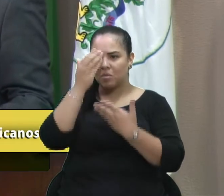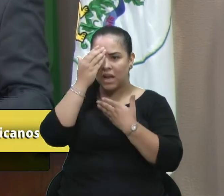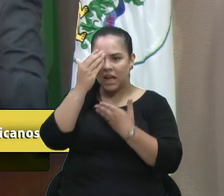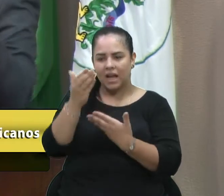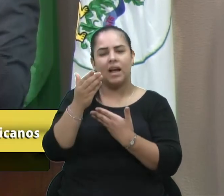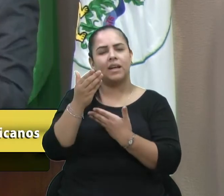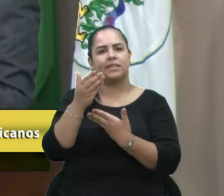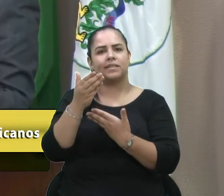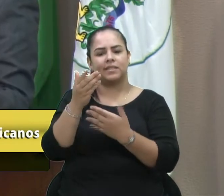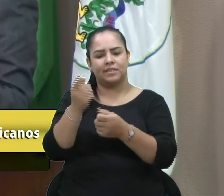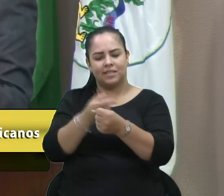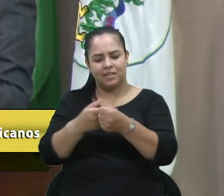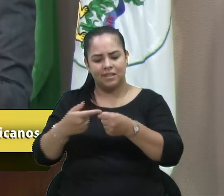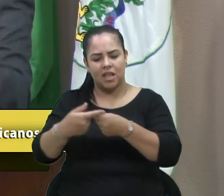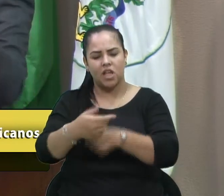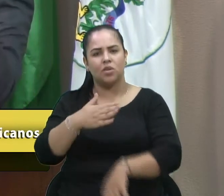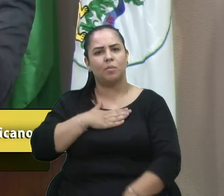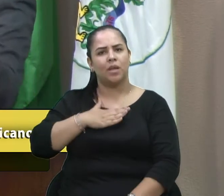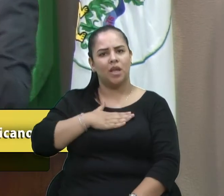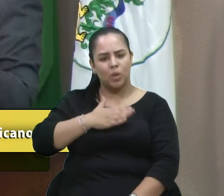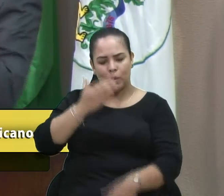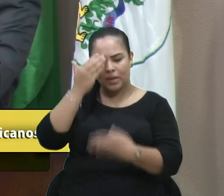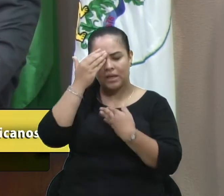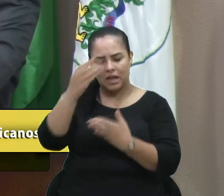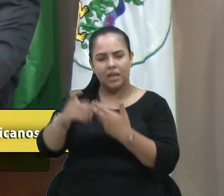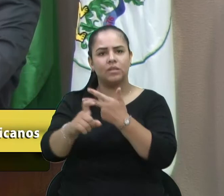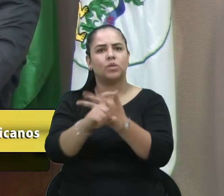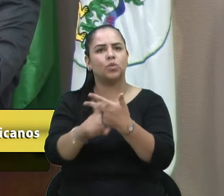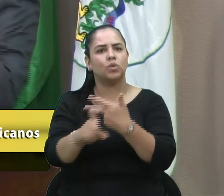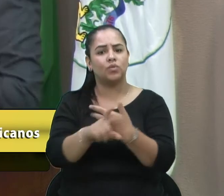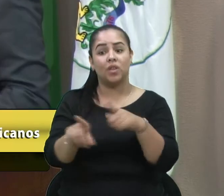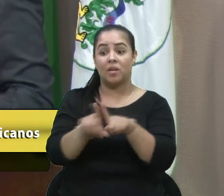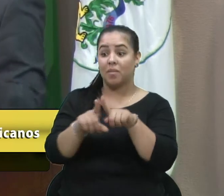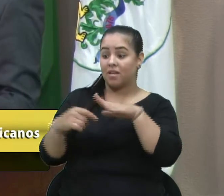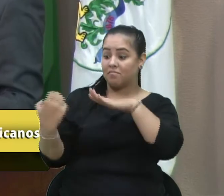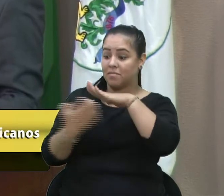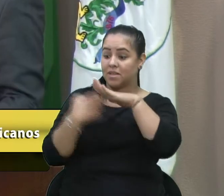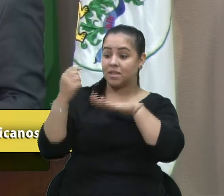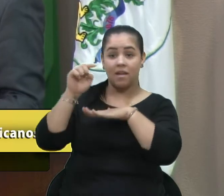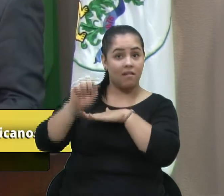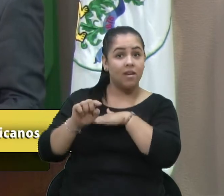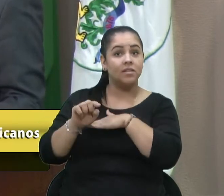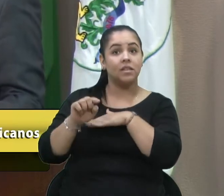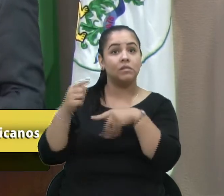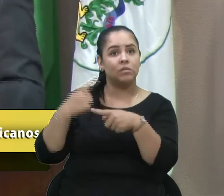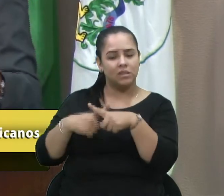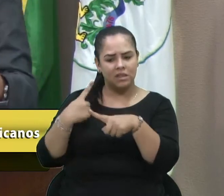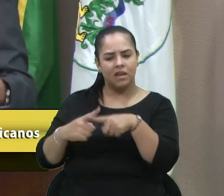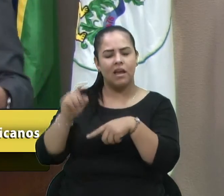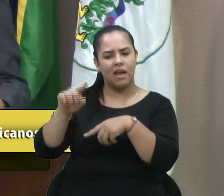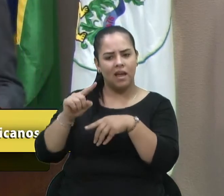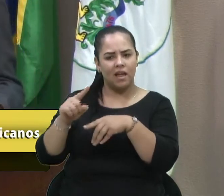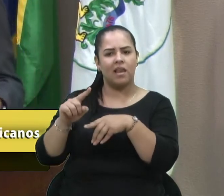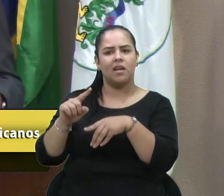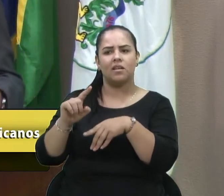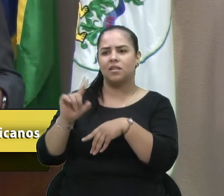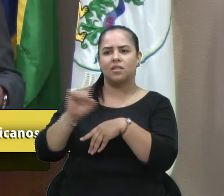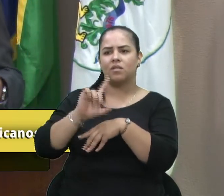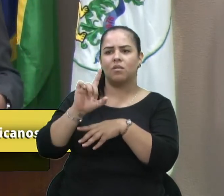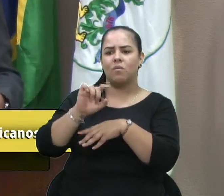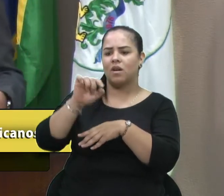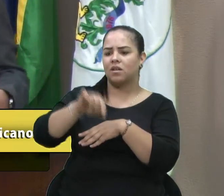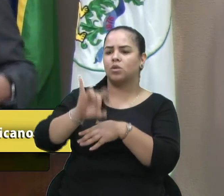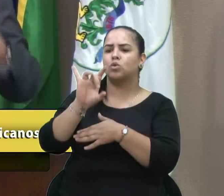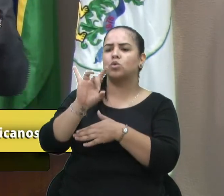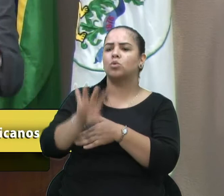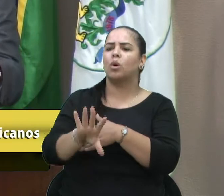cidade, agradeço ao Poder Executivo e também a esta empresa, porque realmente ela demonstra que não está aqui apenas